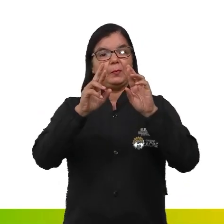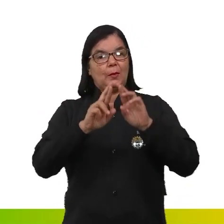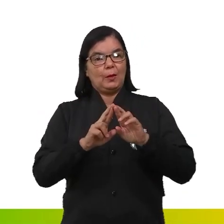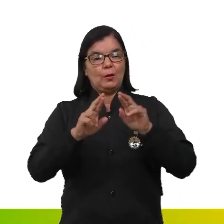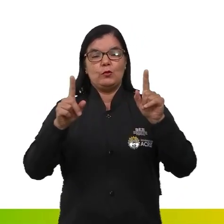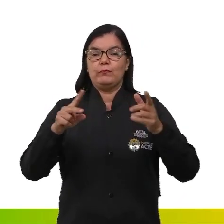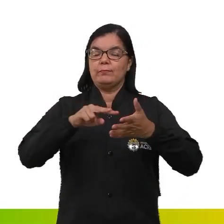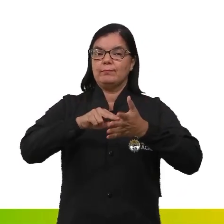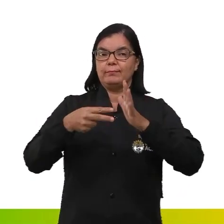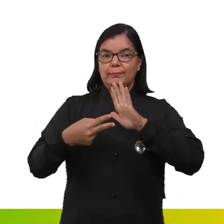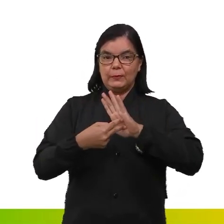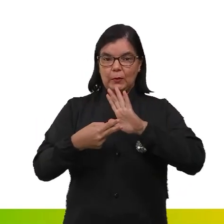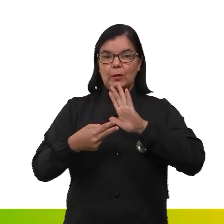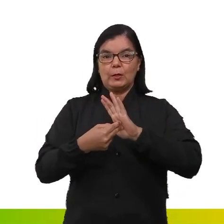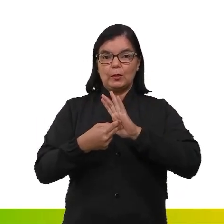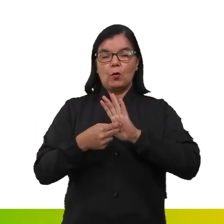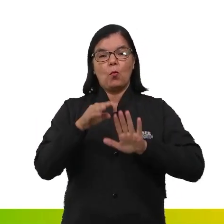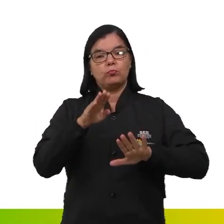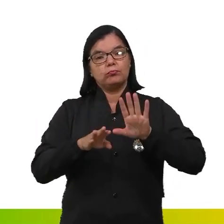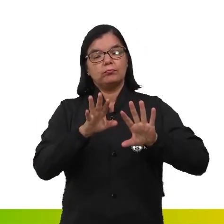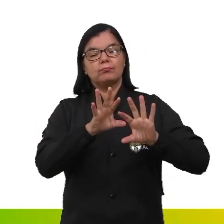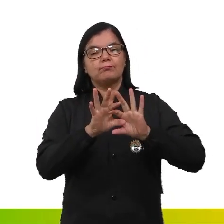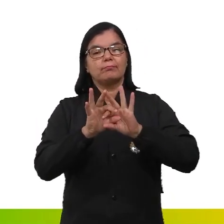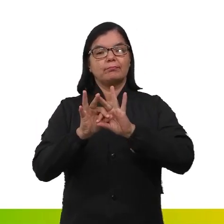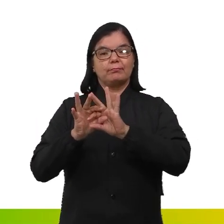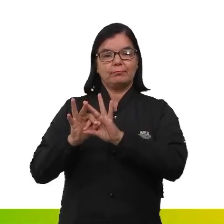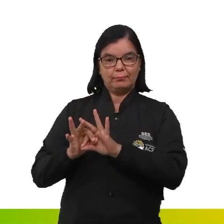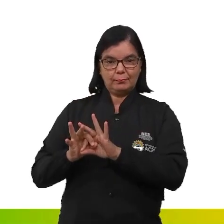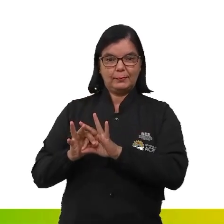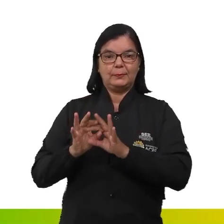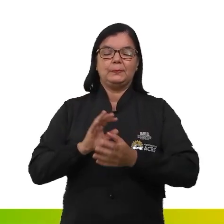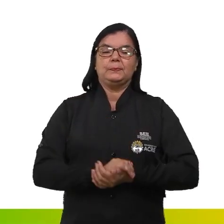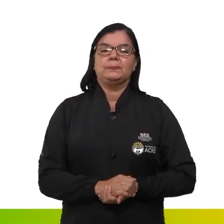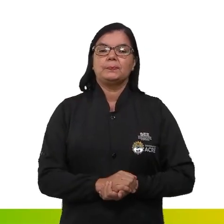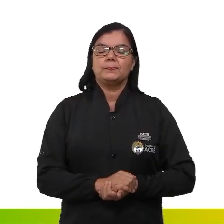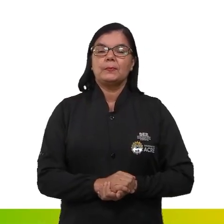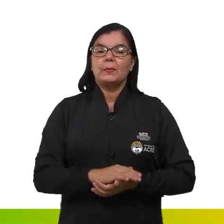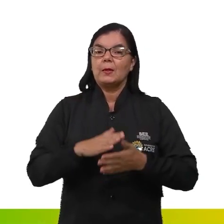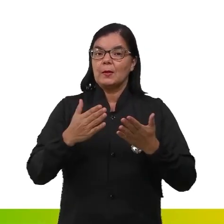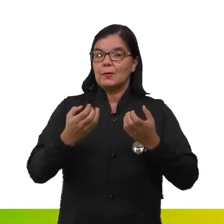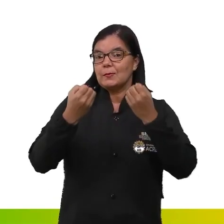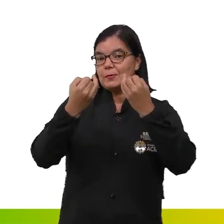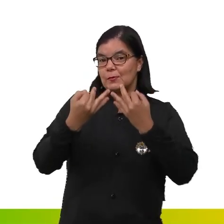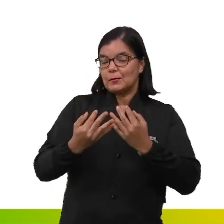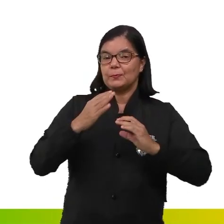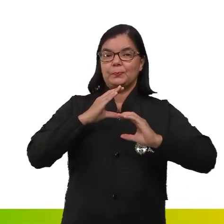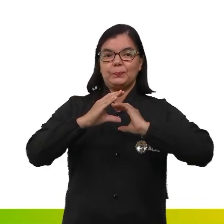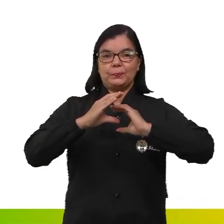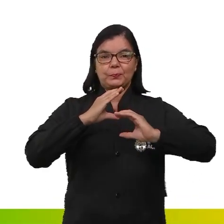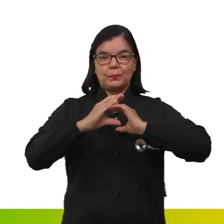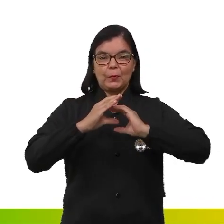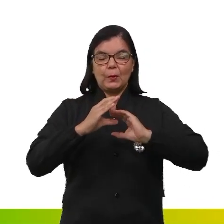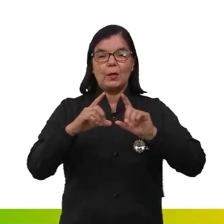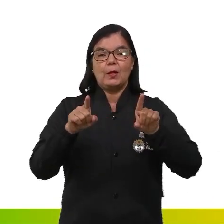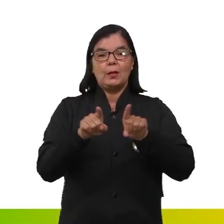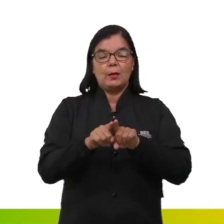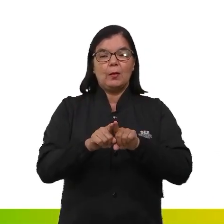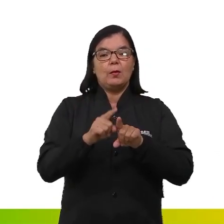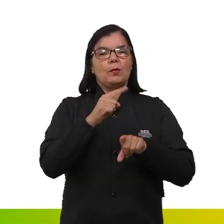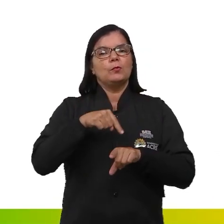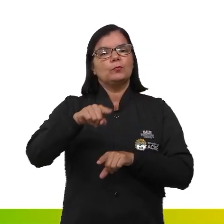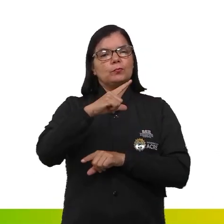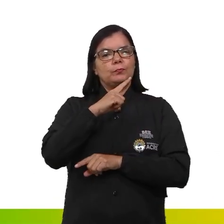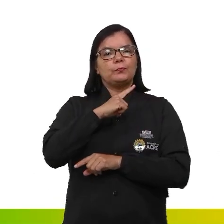diferente sentido ou significado de acordo com o contexto comunicativo aqui, tá, pessoal? Então, assim,